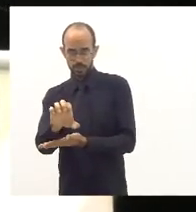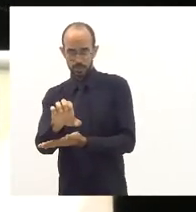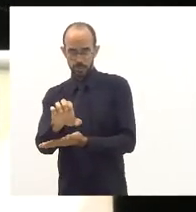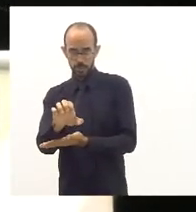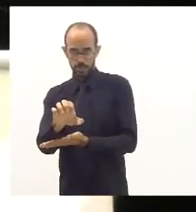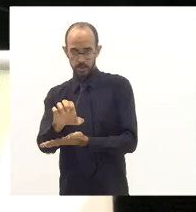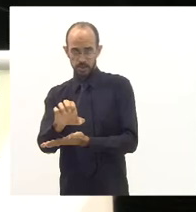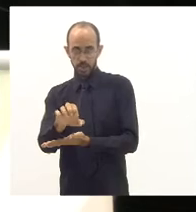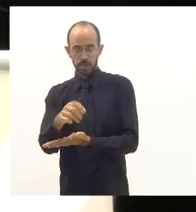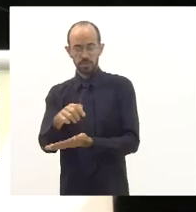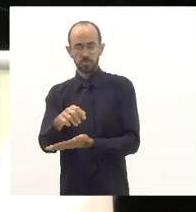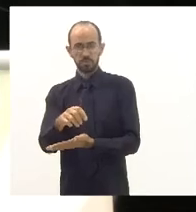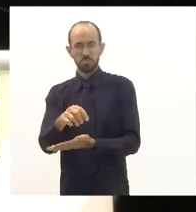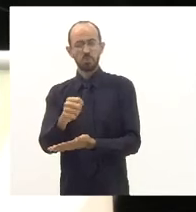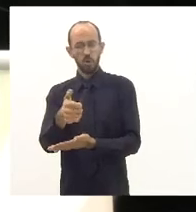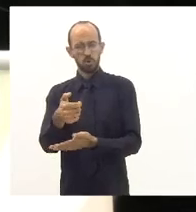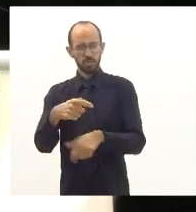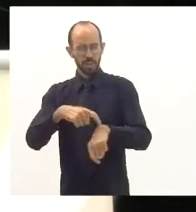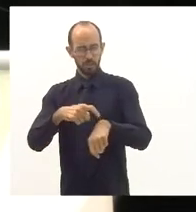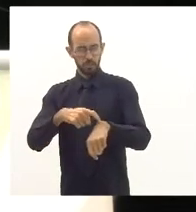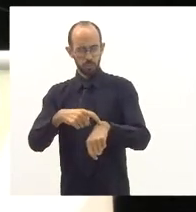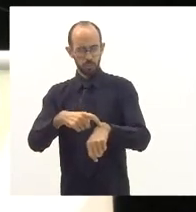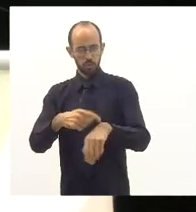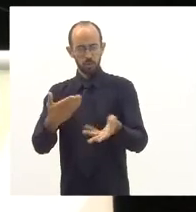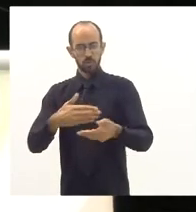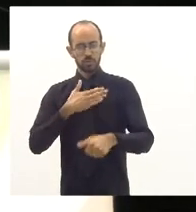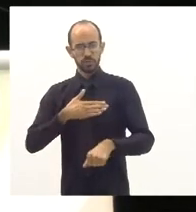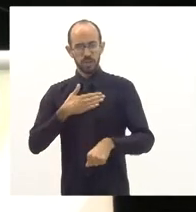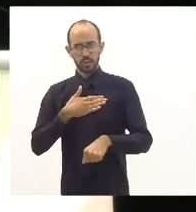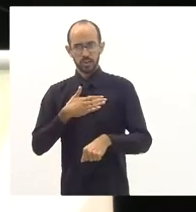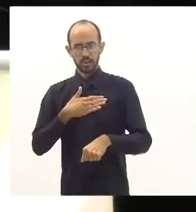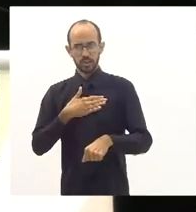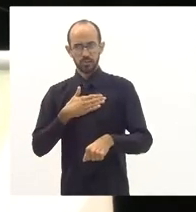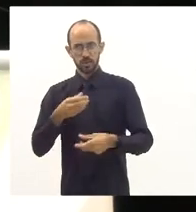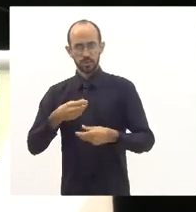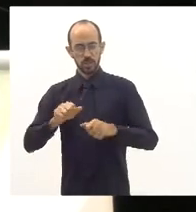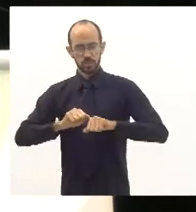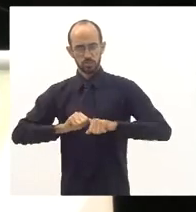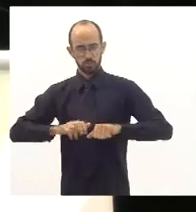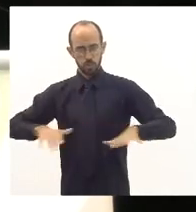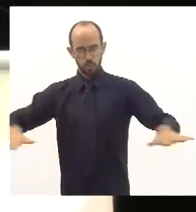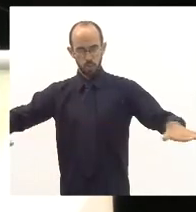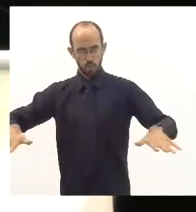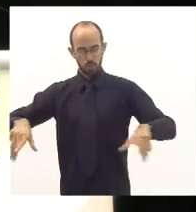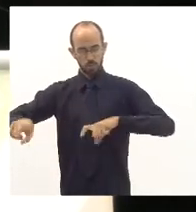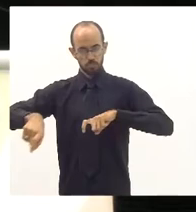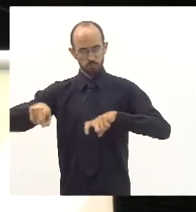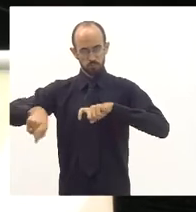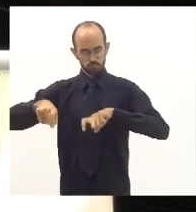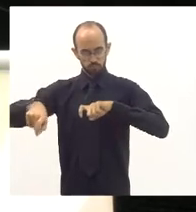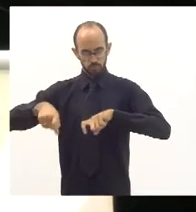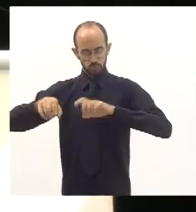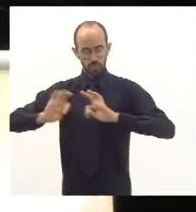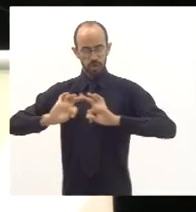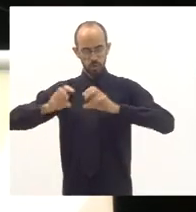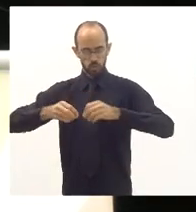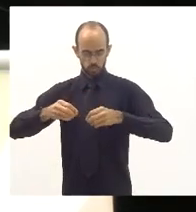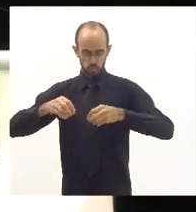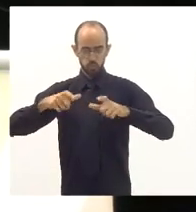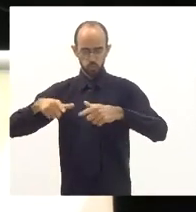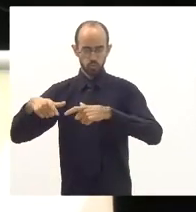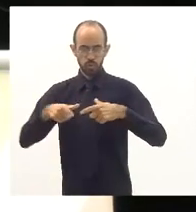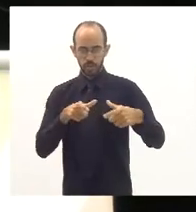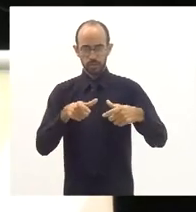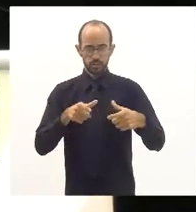pelo menos três atuações que eu gostaria de que vocês levassem para o interior do Estado, para todos os locais onde vocês